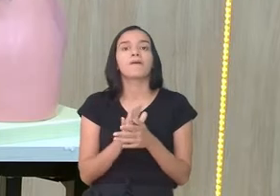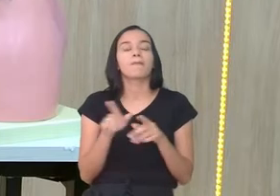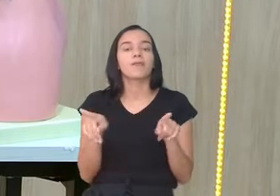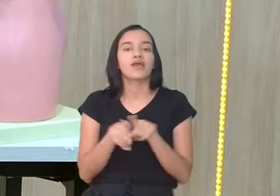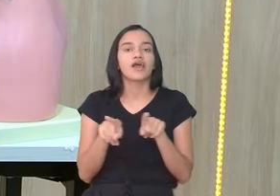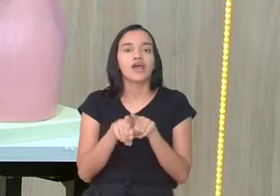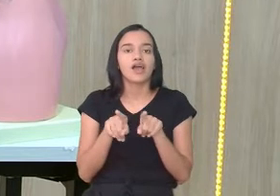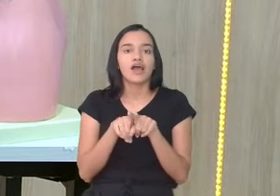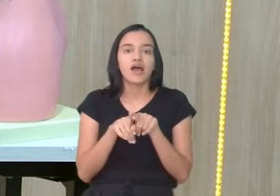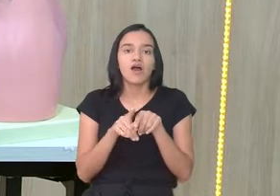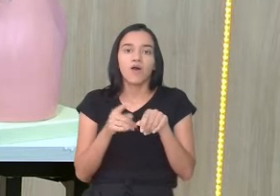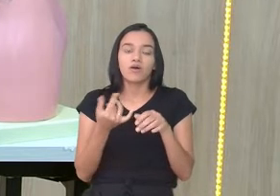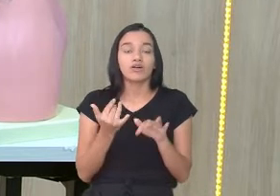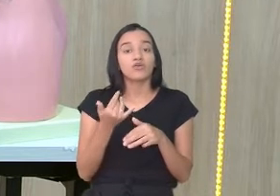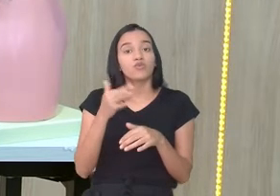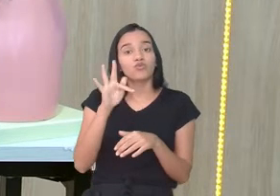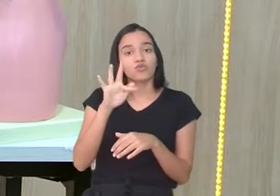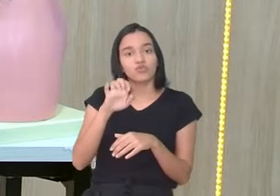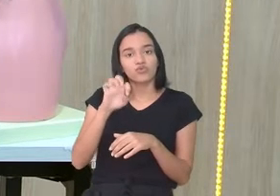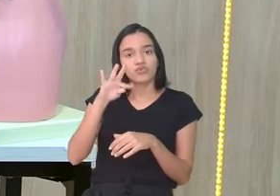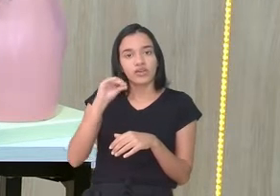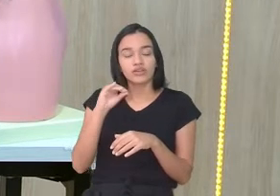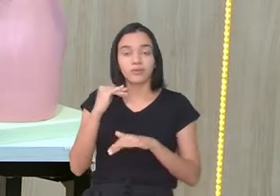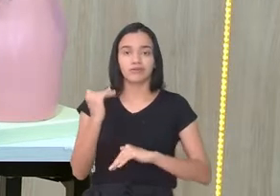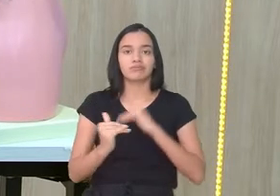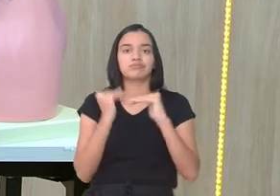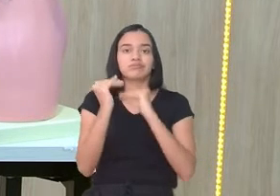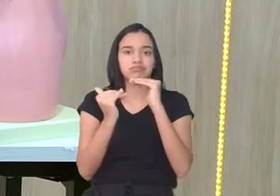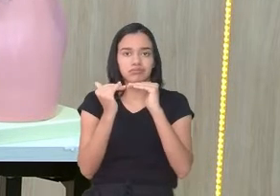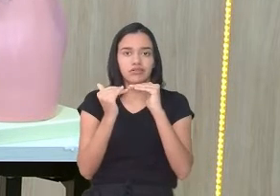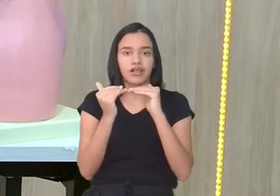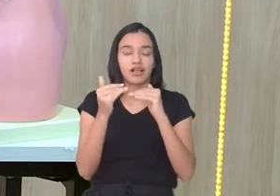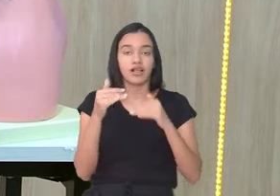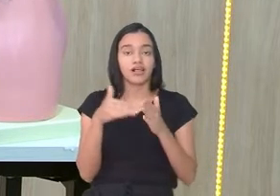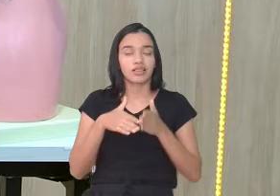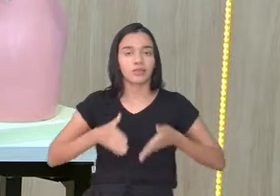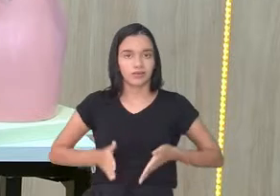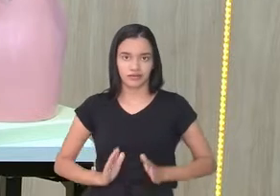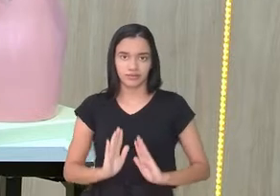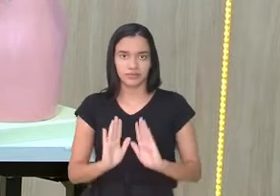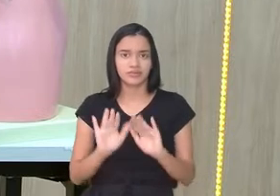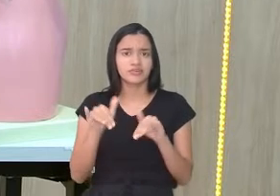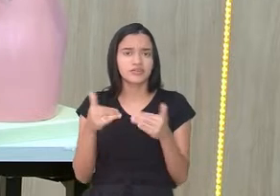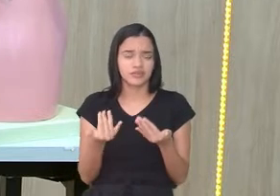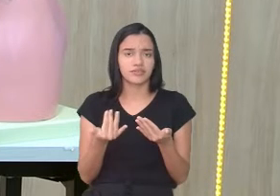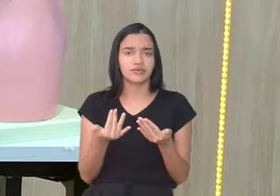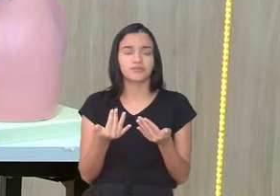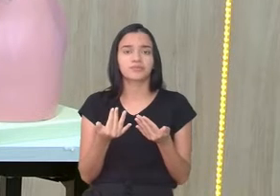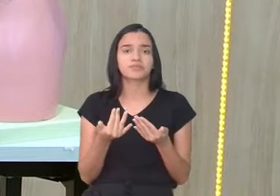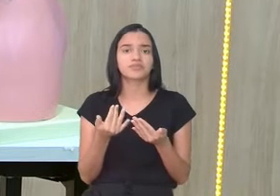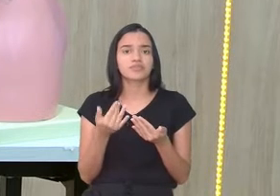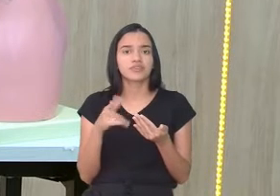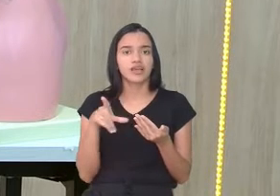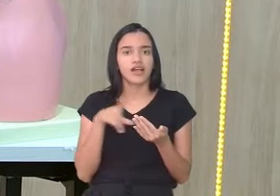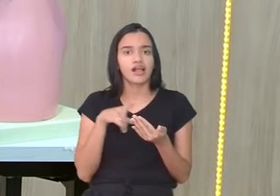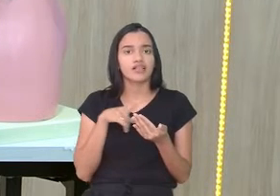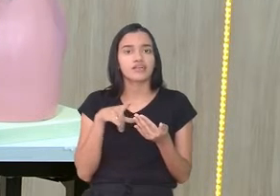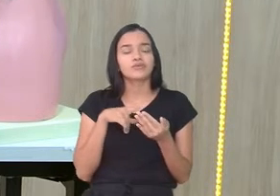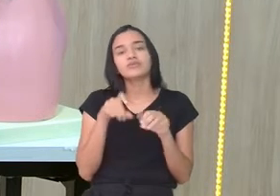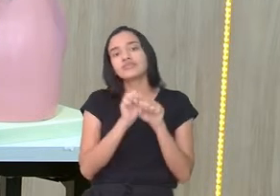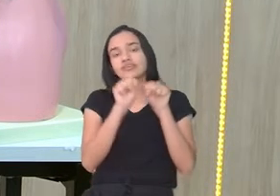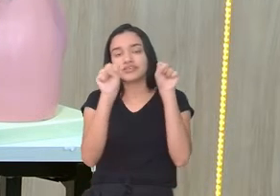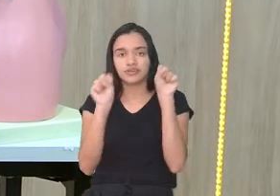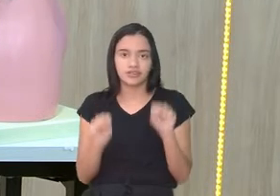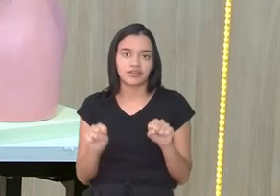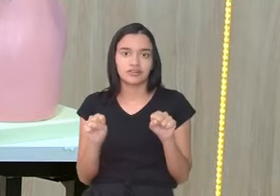do feto para o seu desenvolvimento e até o nascimento. Então, gente, ele torna-se um sistema